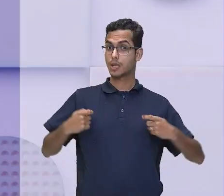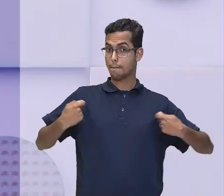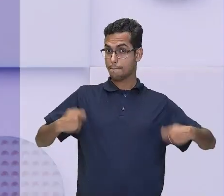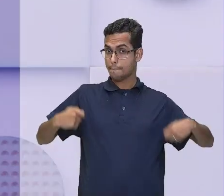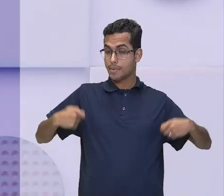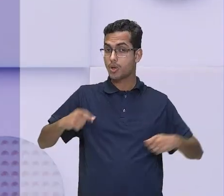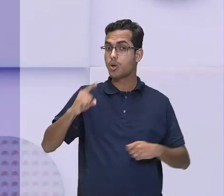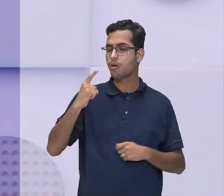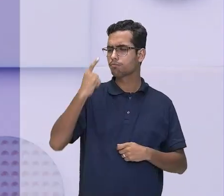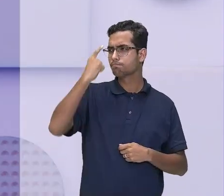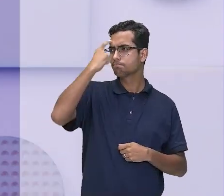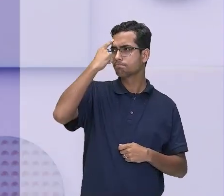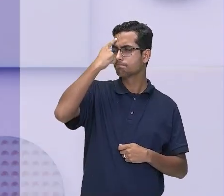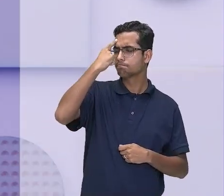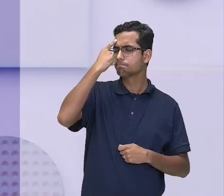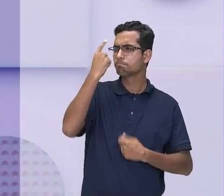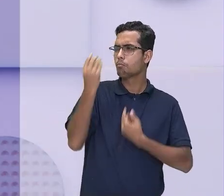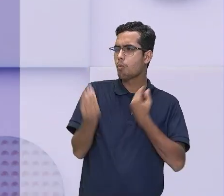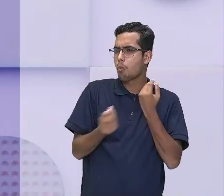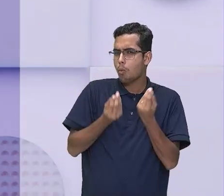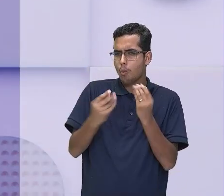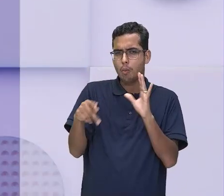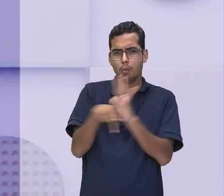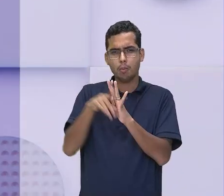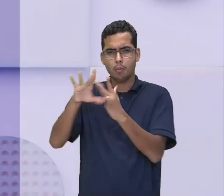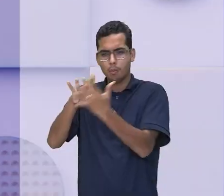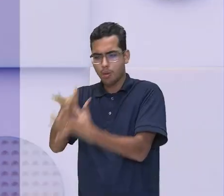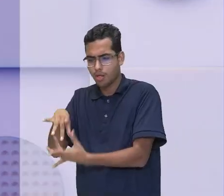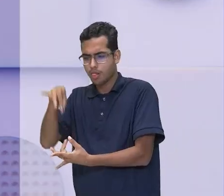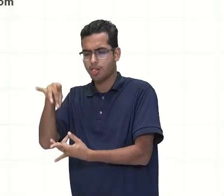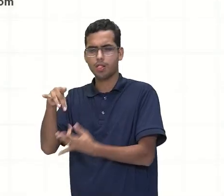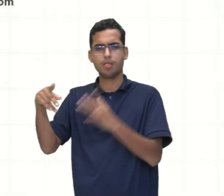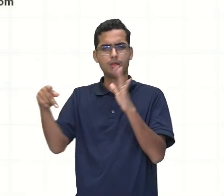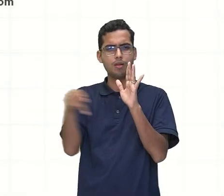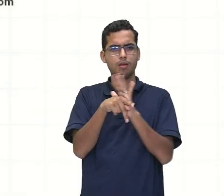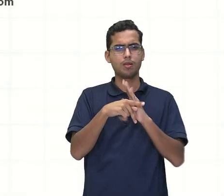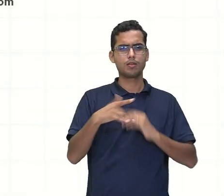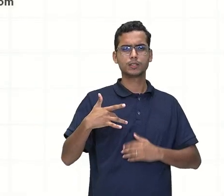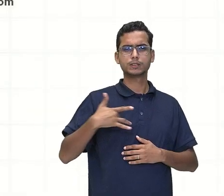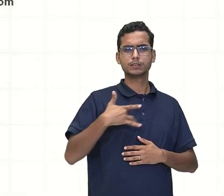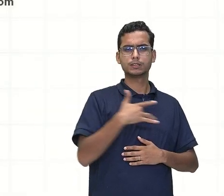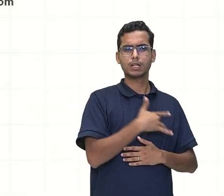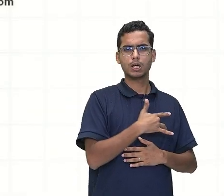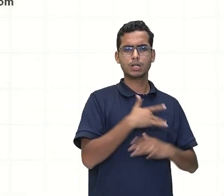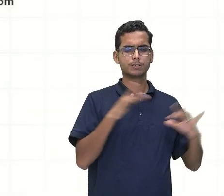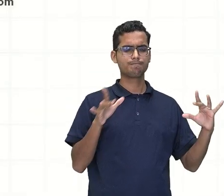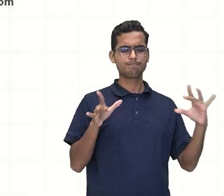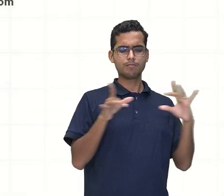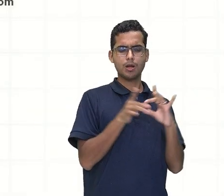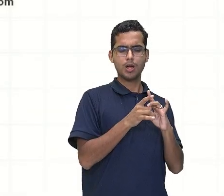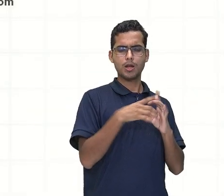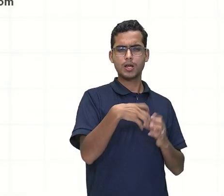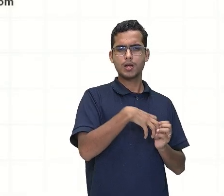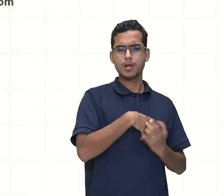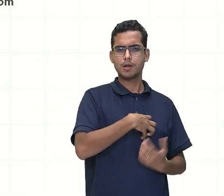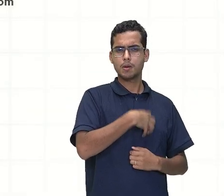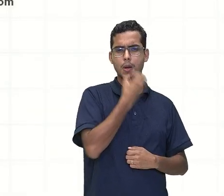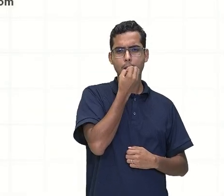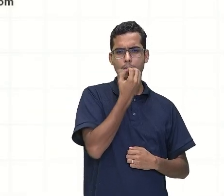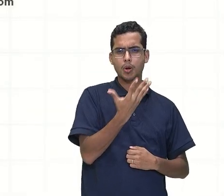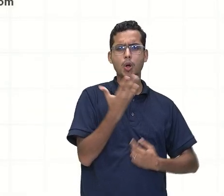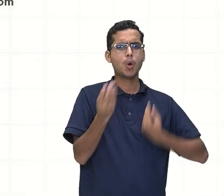espiritualidade e bem-estar se estão ligados um com o outro. Por exemplo, nós